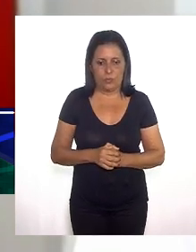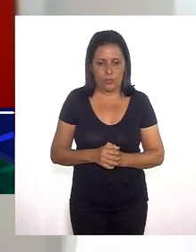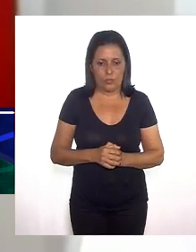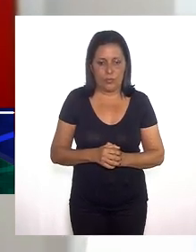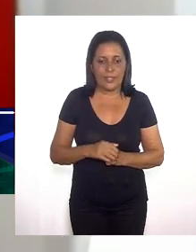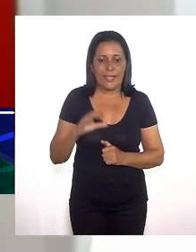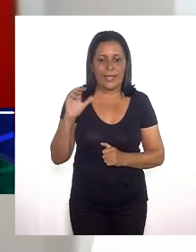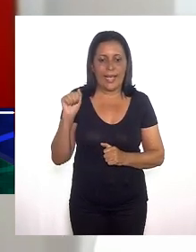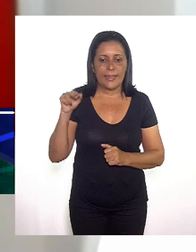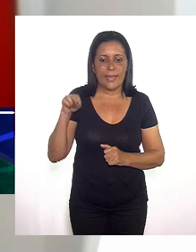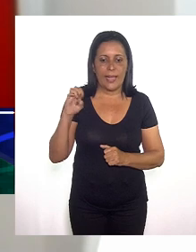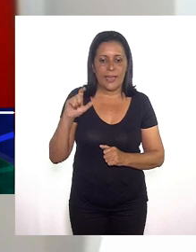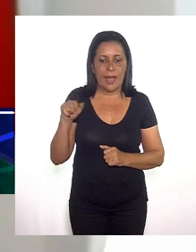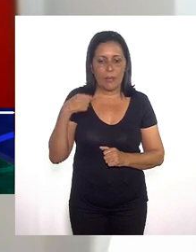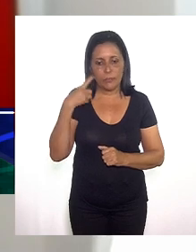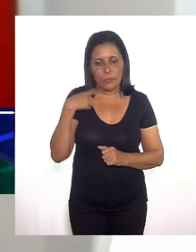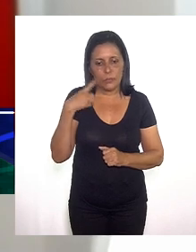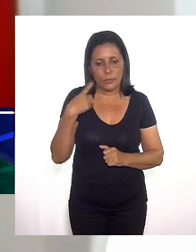Deputado Márcio Canella.